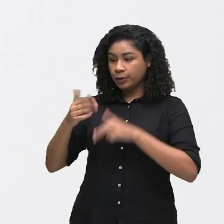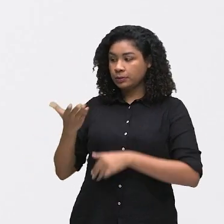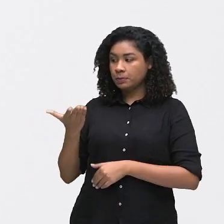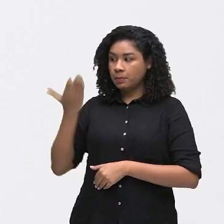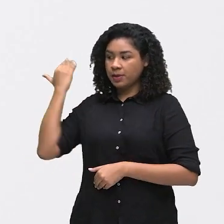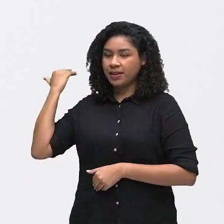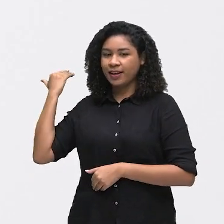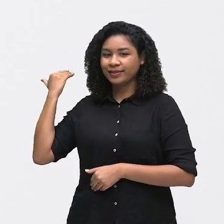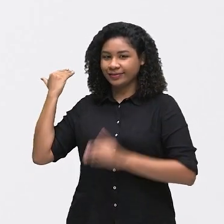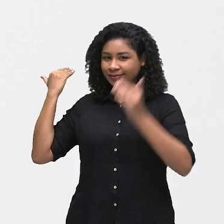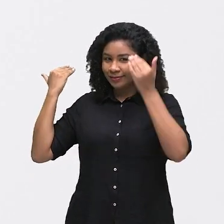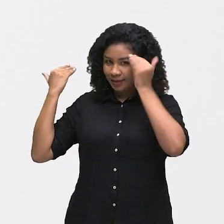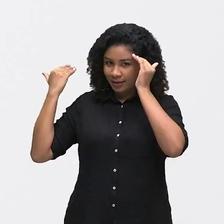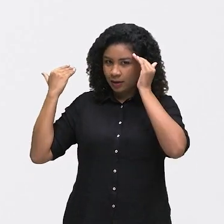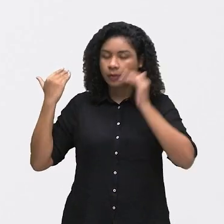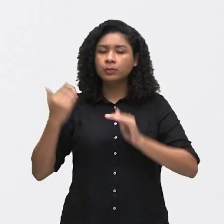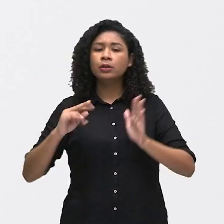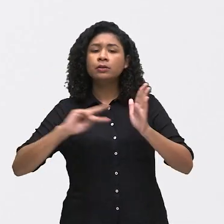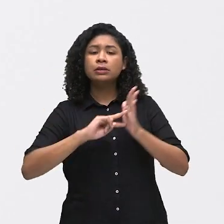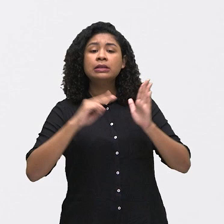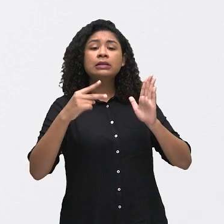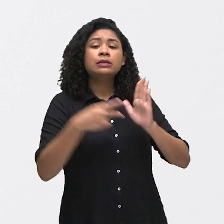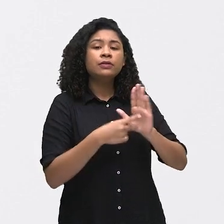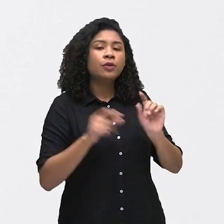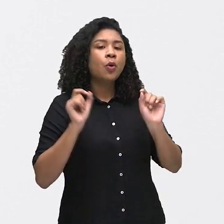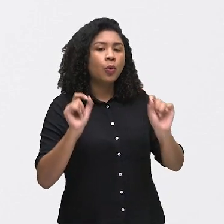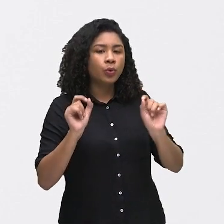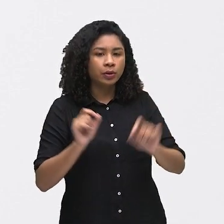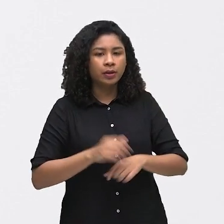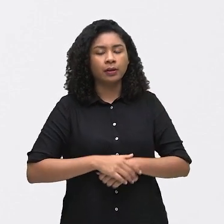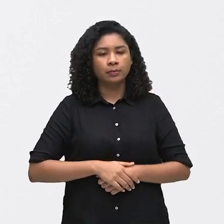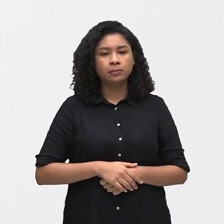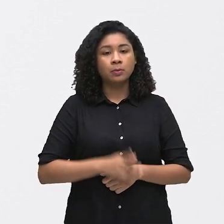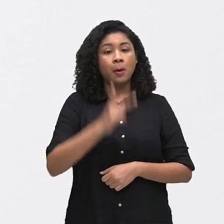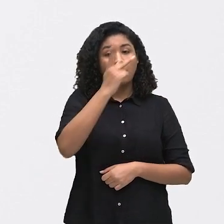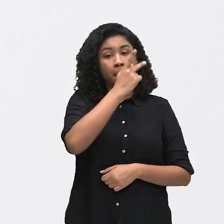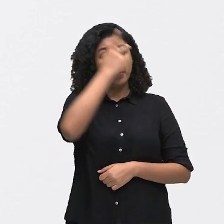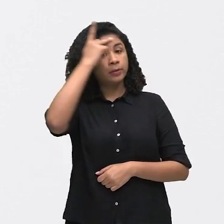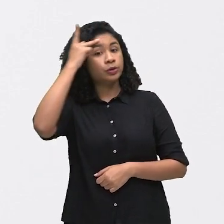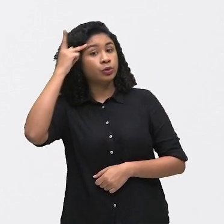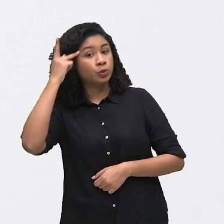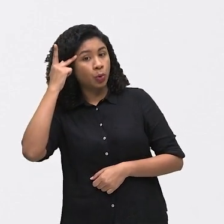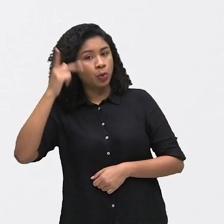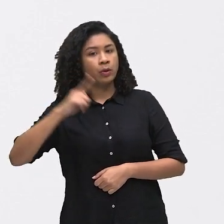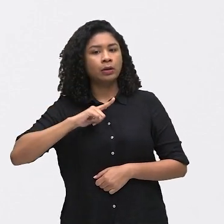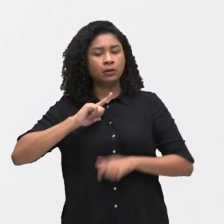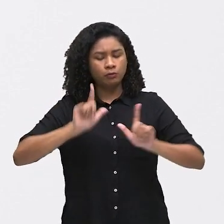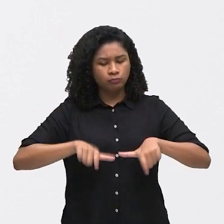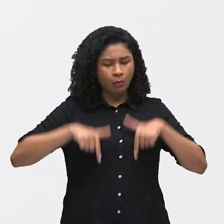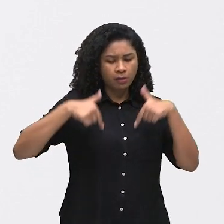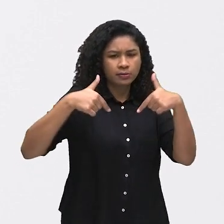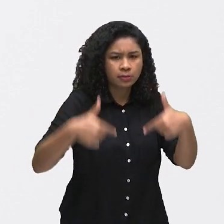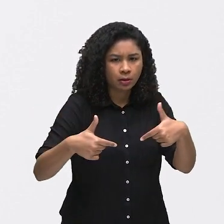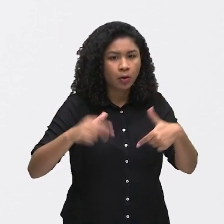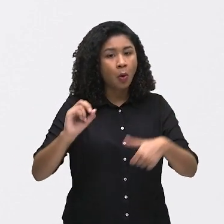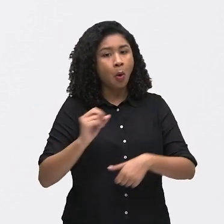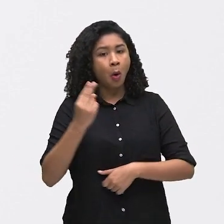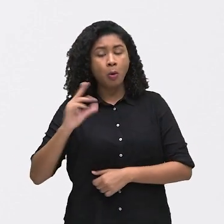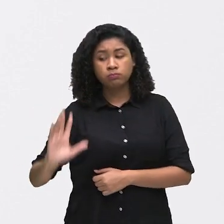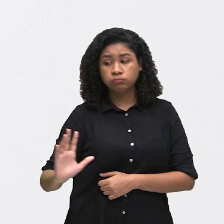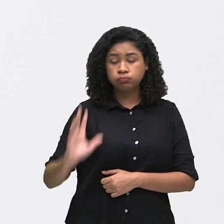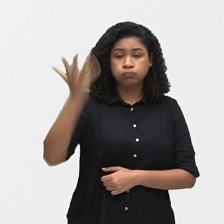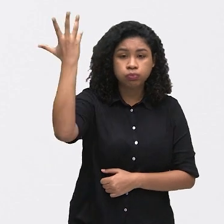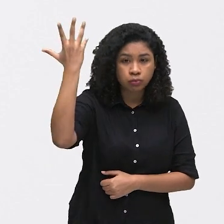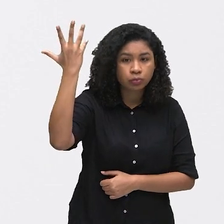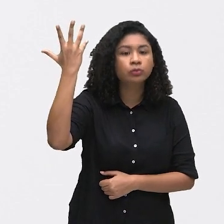você já sabe. E significa que alguém realizou algo, um ato, um evento, não é?